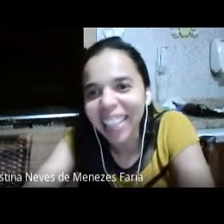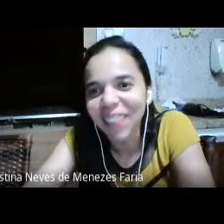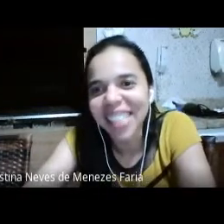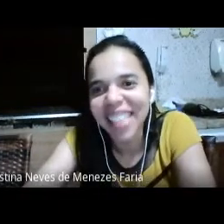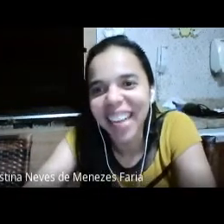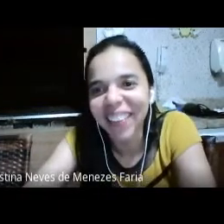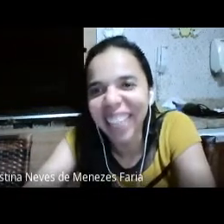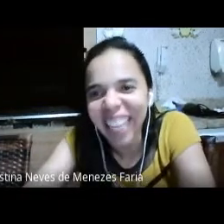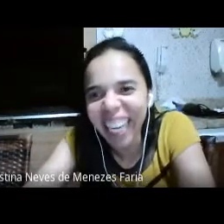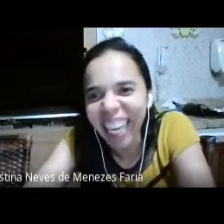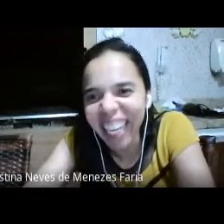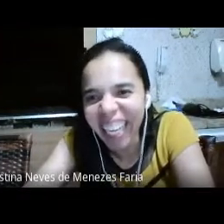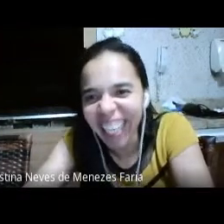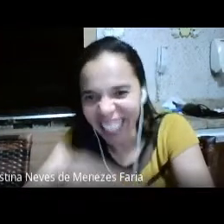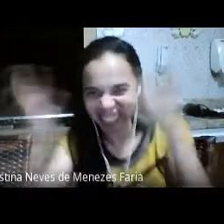Ai, que emoção!